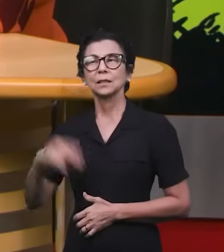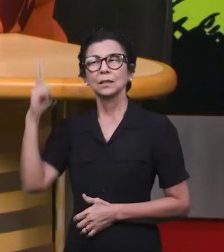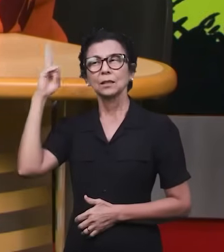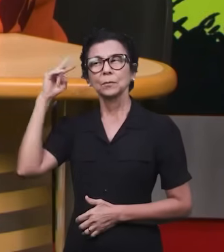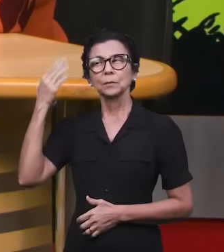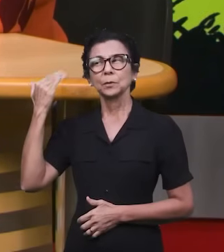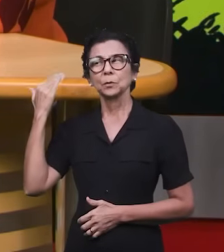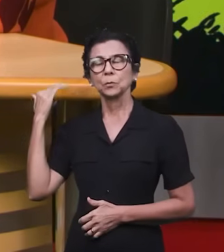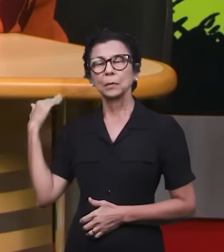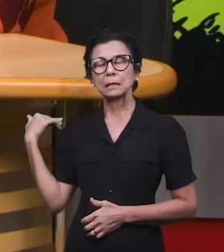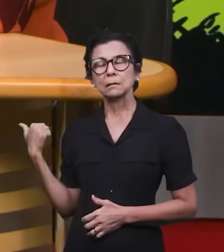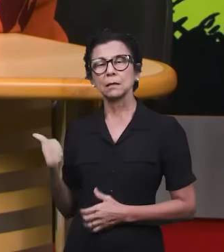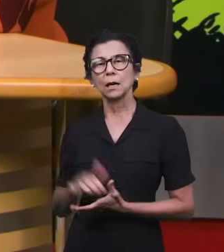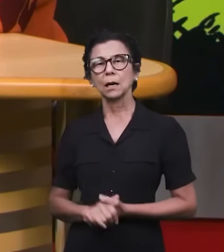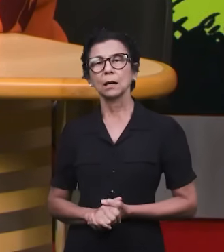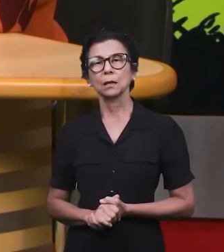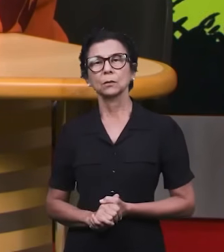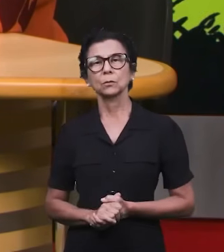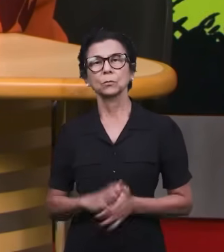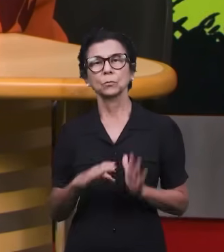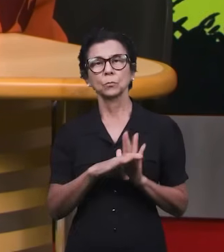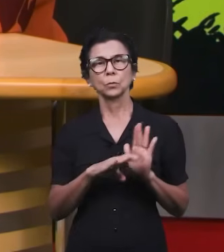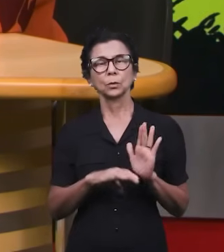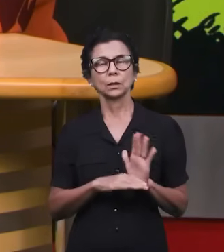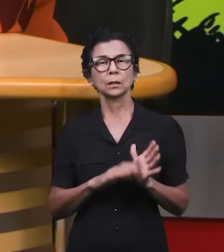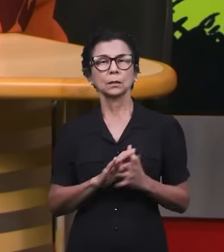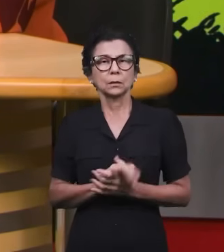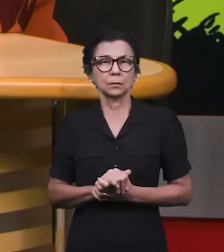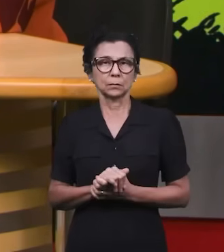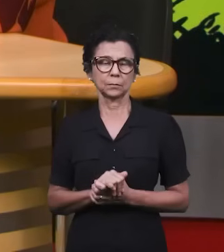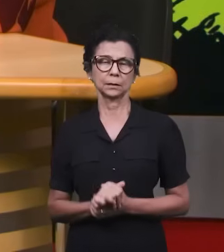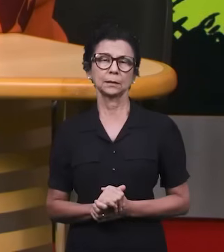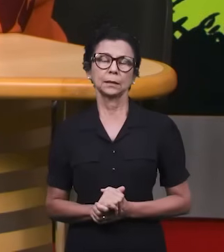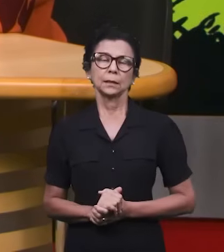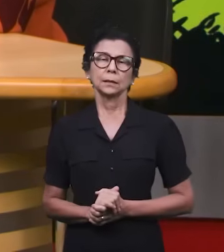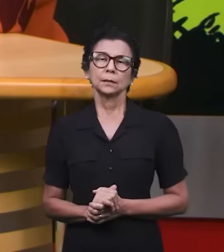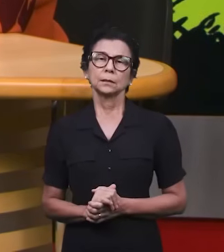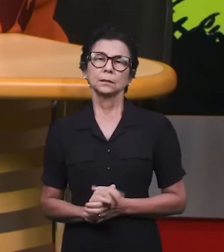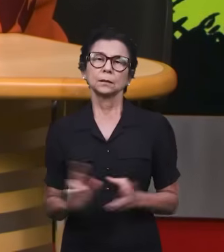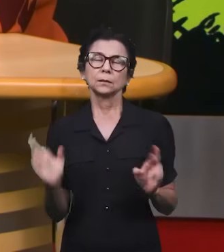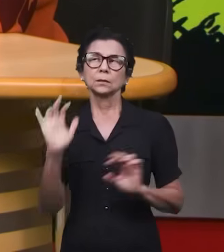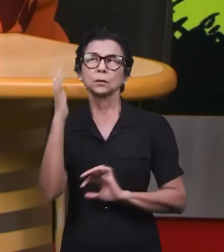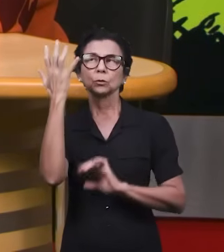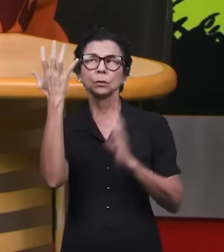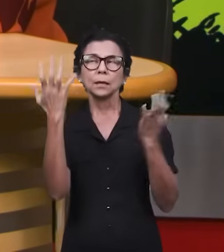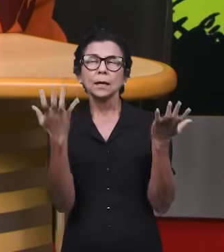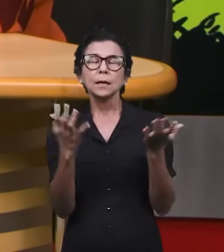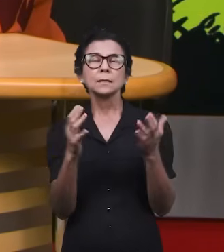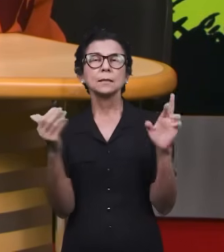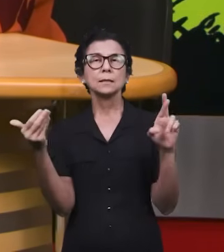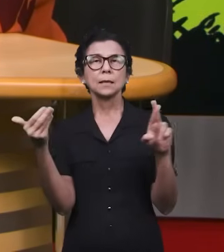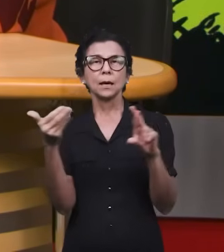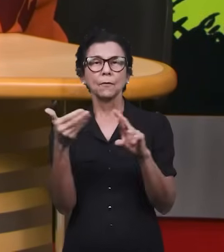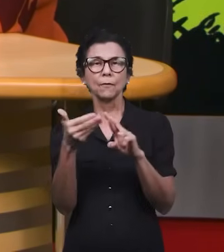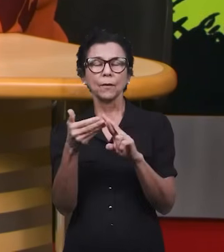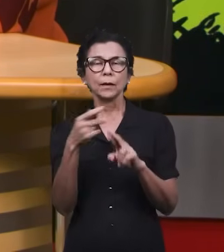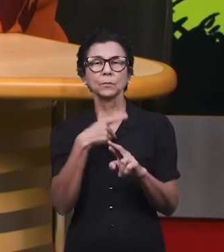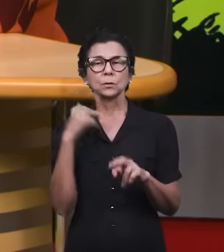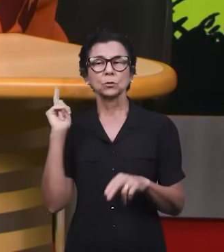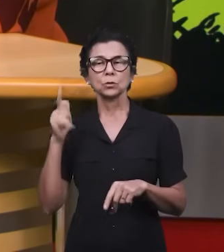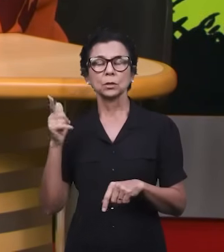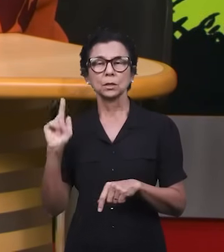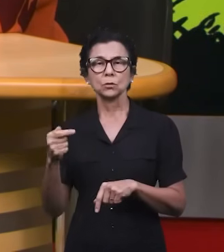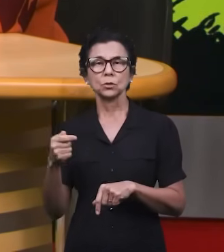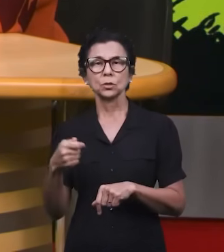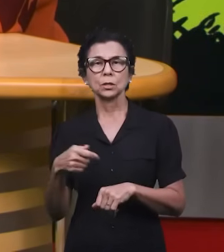também conosco sobre esse tema, que ele fala do Sítio Esperança, né? Em que ele fala levar as crianças para brincar, para conhecer